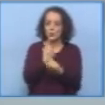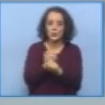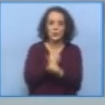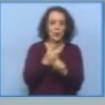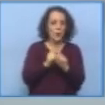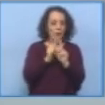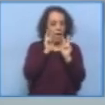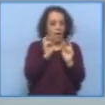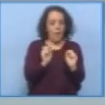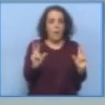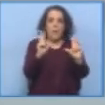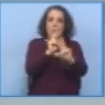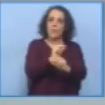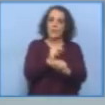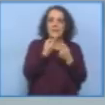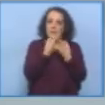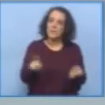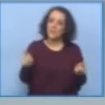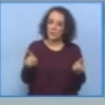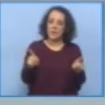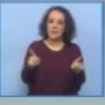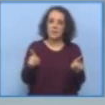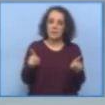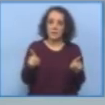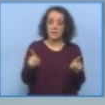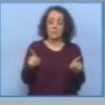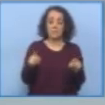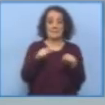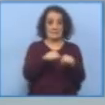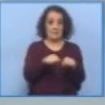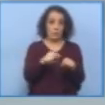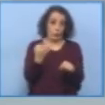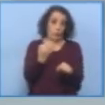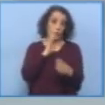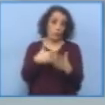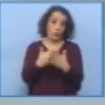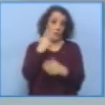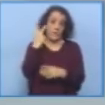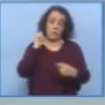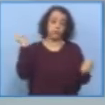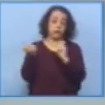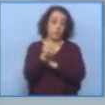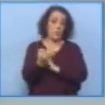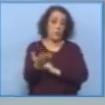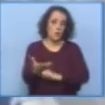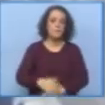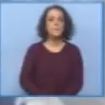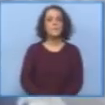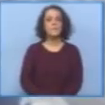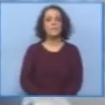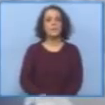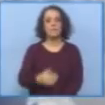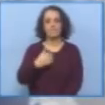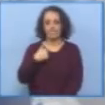também diferente, e isso para muitos mudou de facto a vida. Isso mudou. Nós, se me permite,